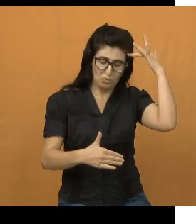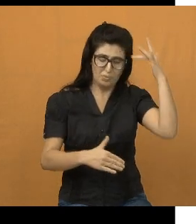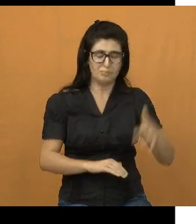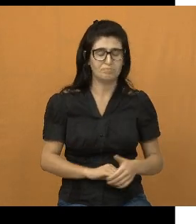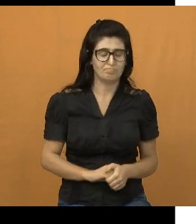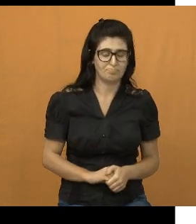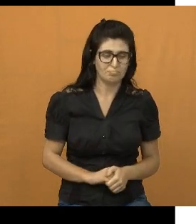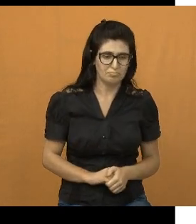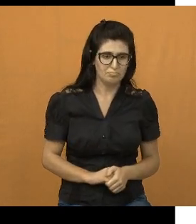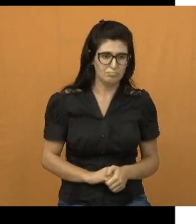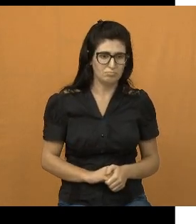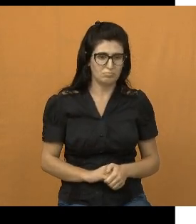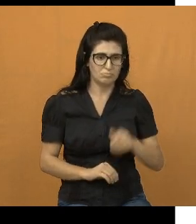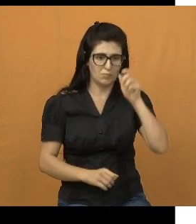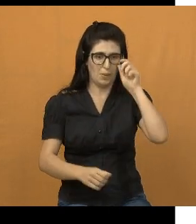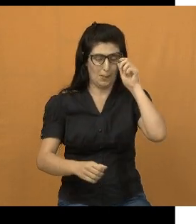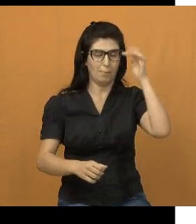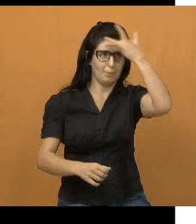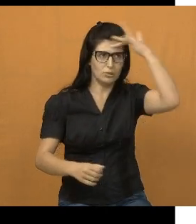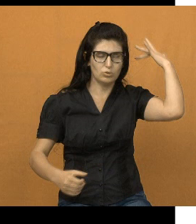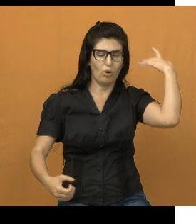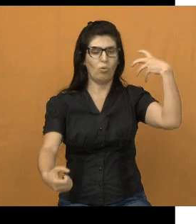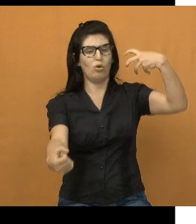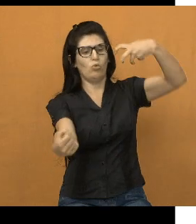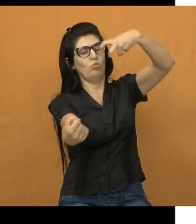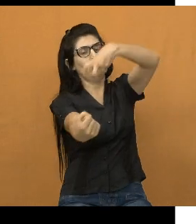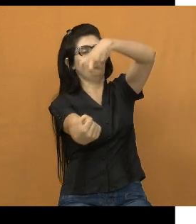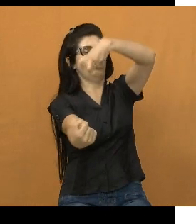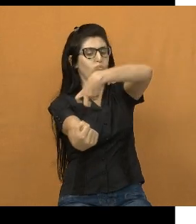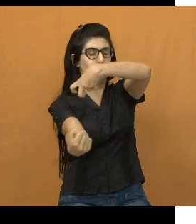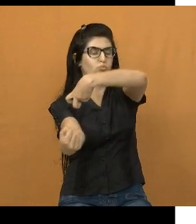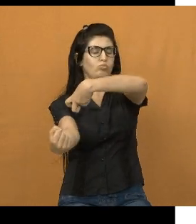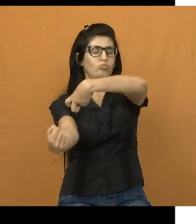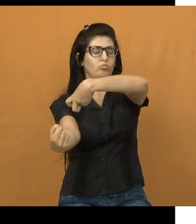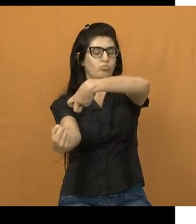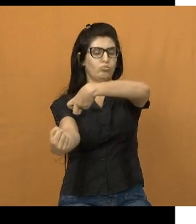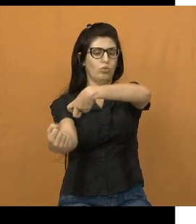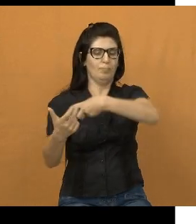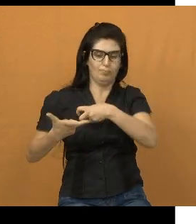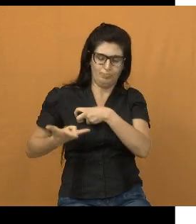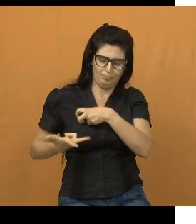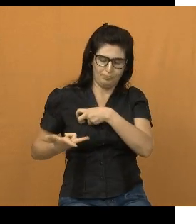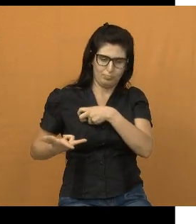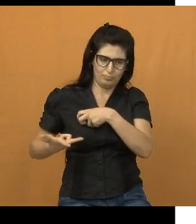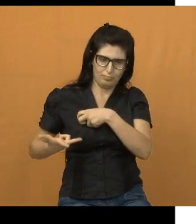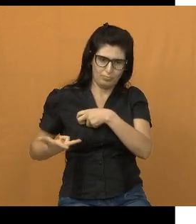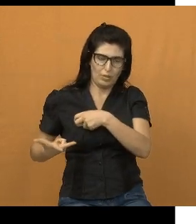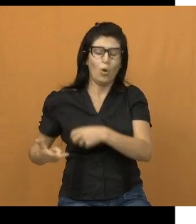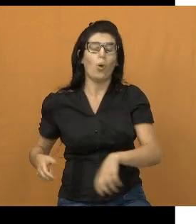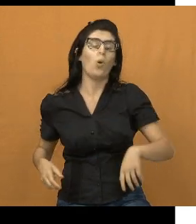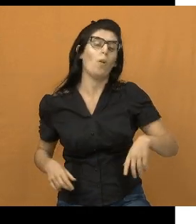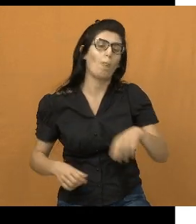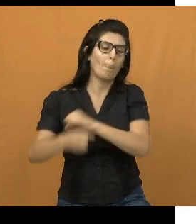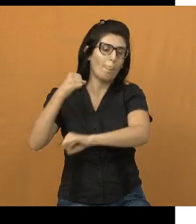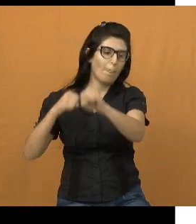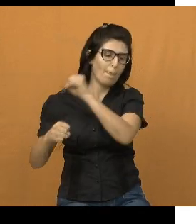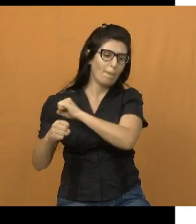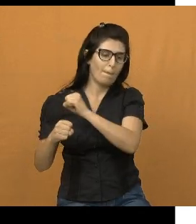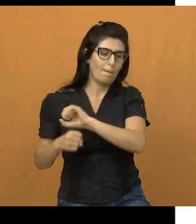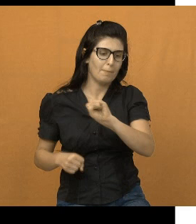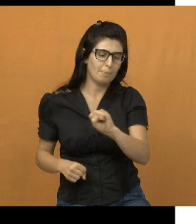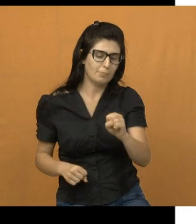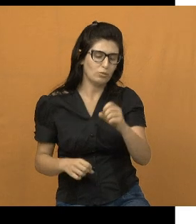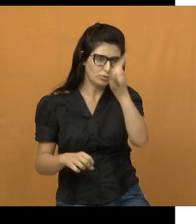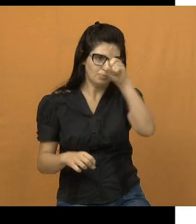Com relação às internações, Hospital São Francisco encerramos o ano de 2017